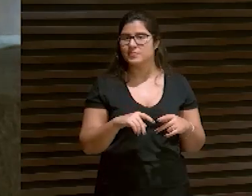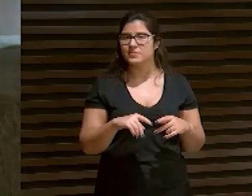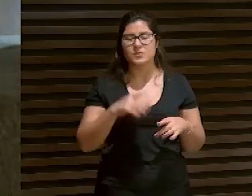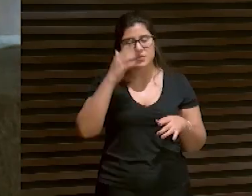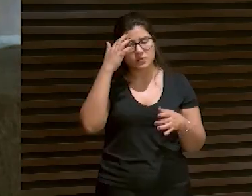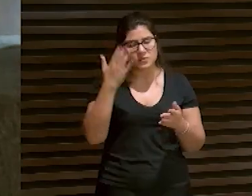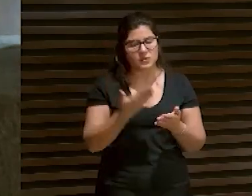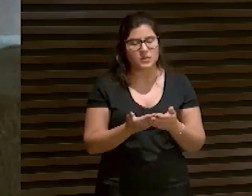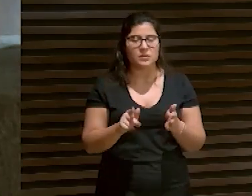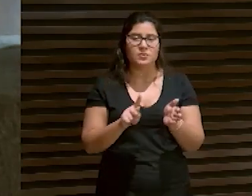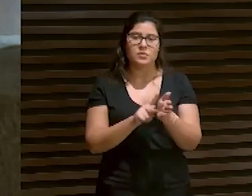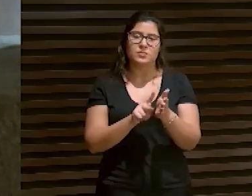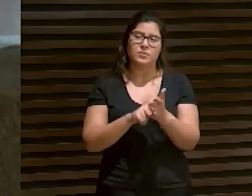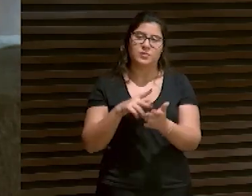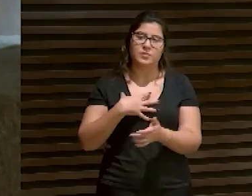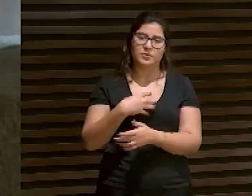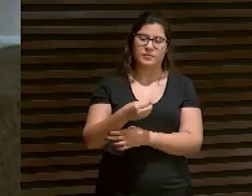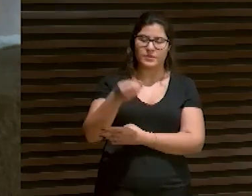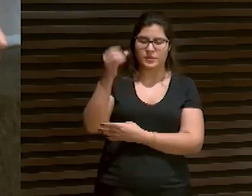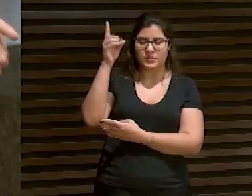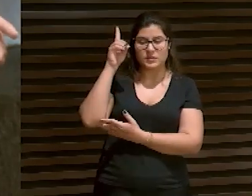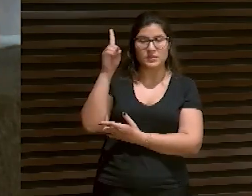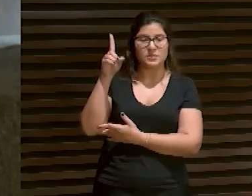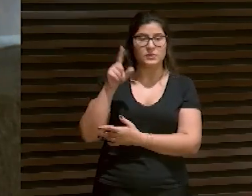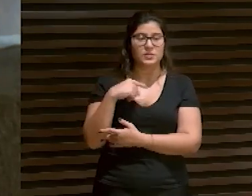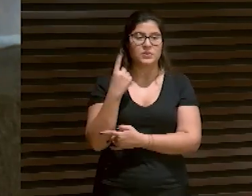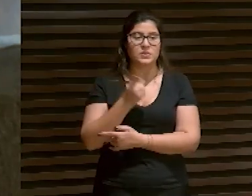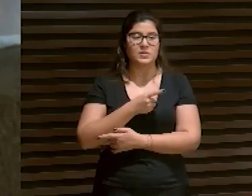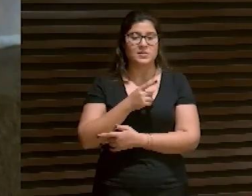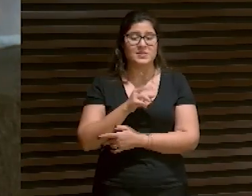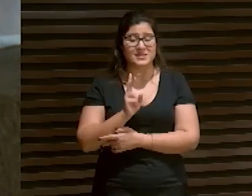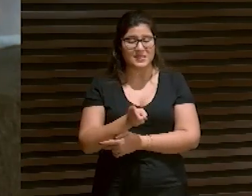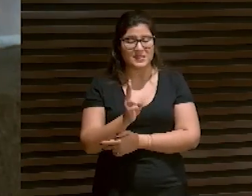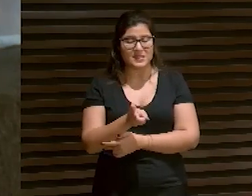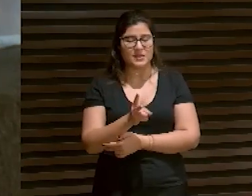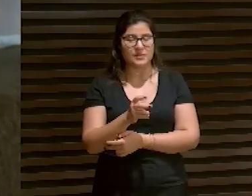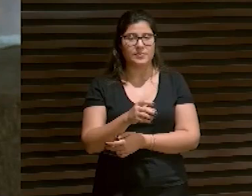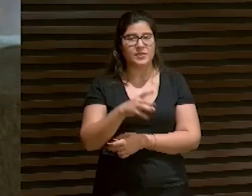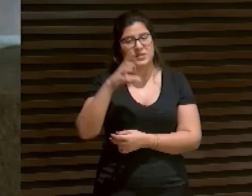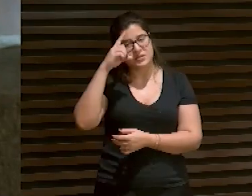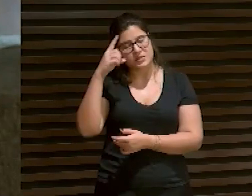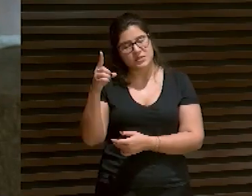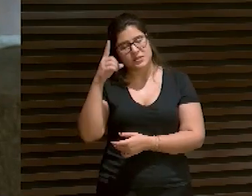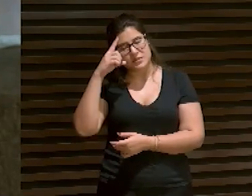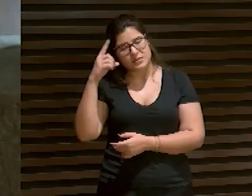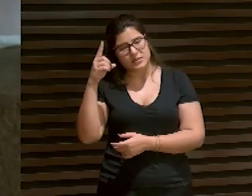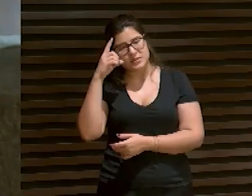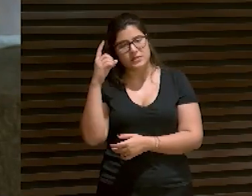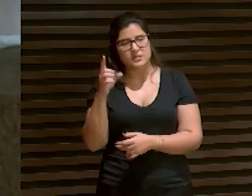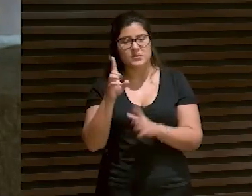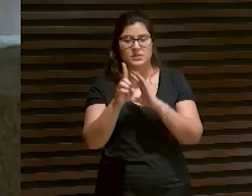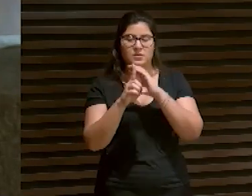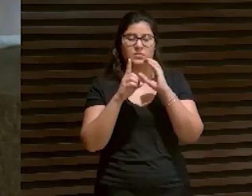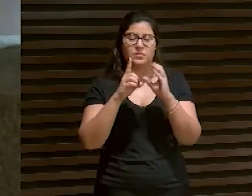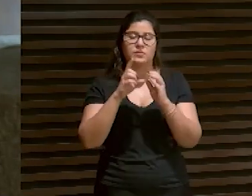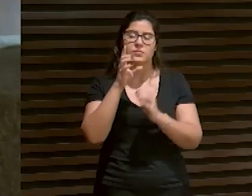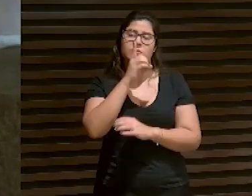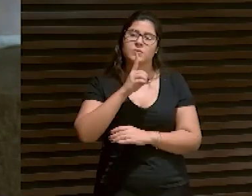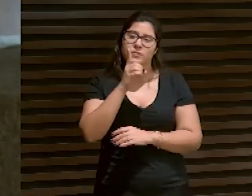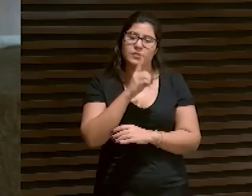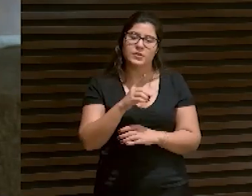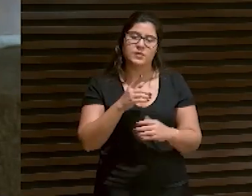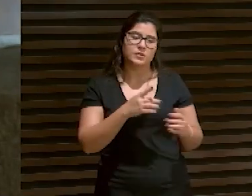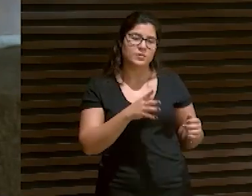Deus. Irmãos, estamos aqui dia após dia, no culto de domingo, no culto de jovens no sábado, nas reuniões